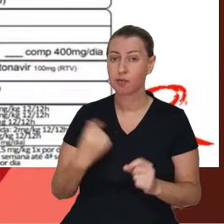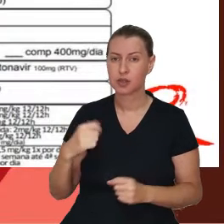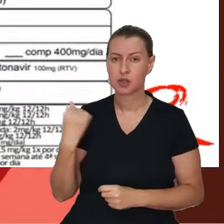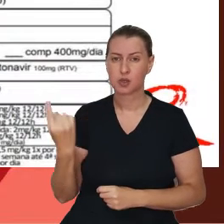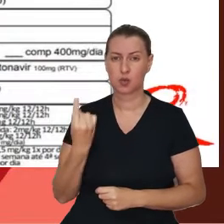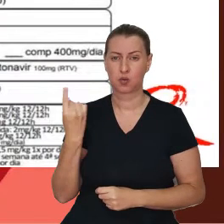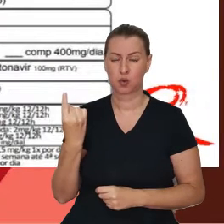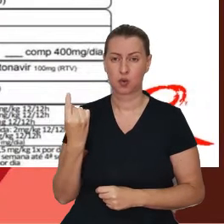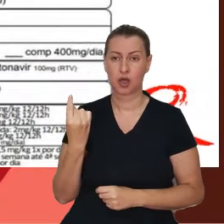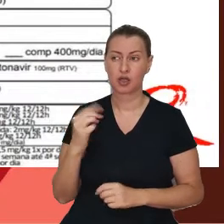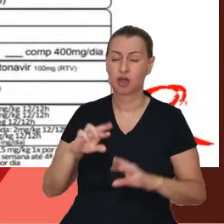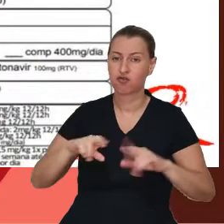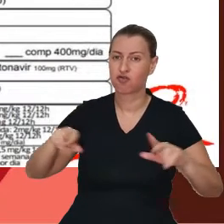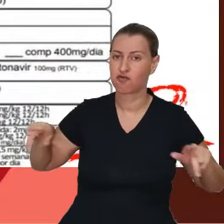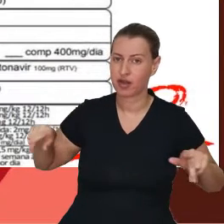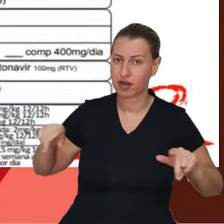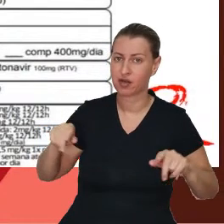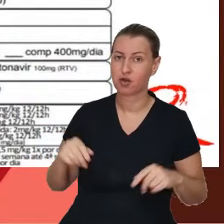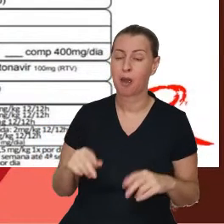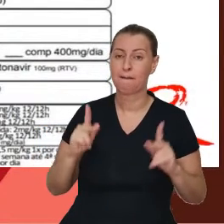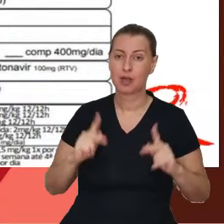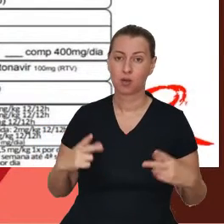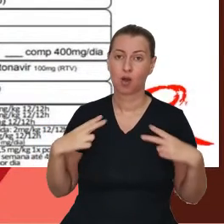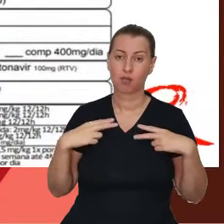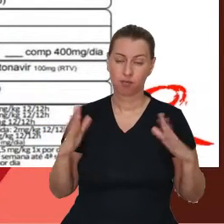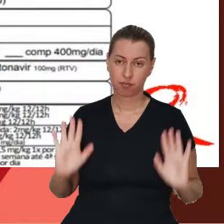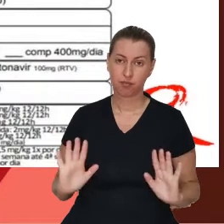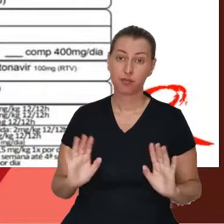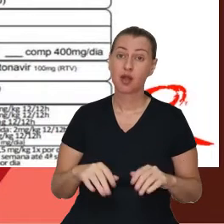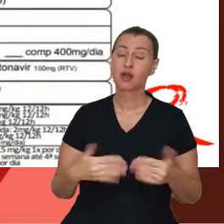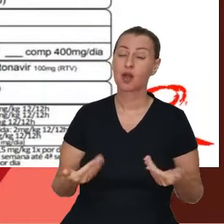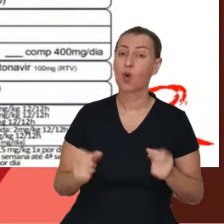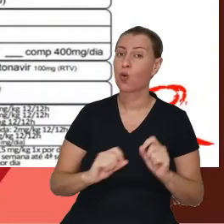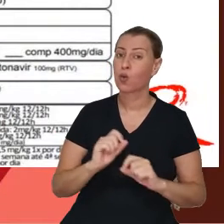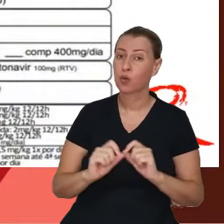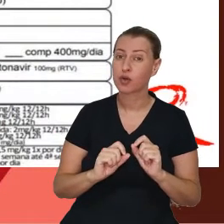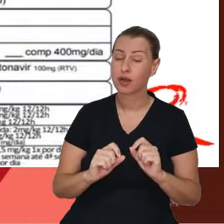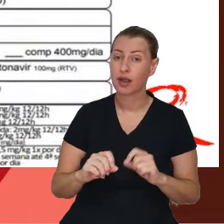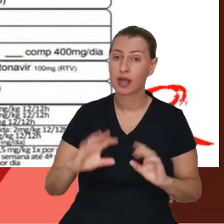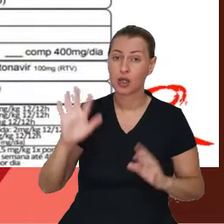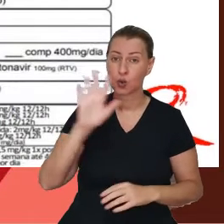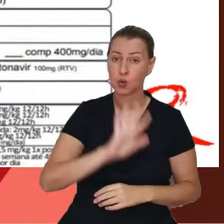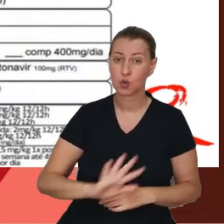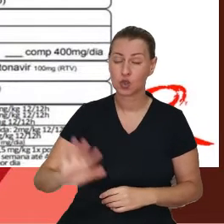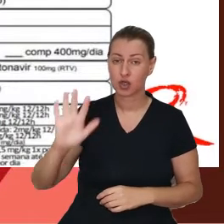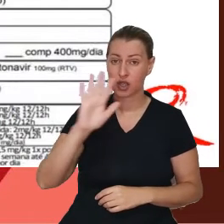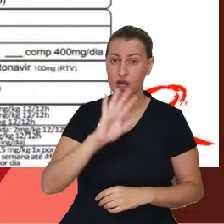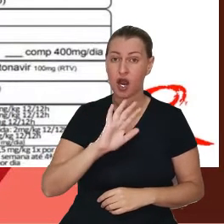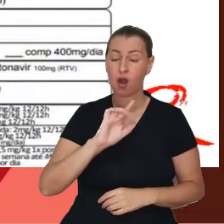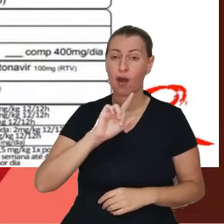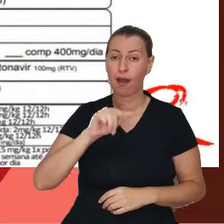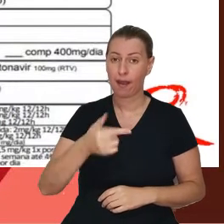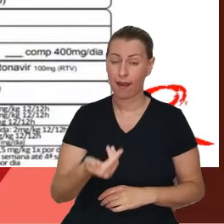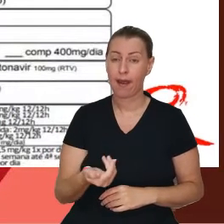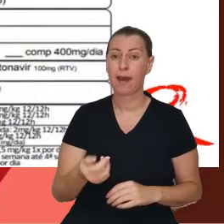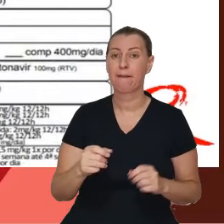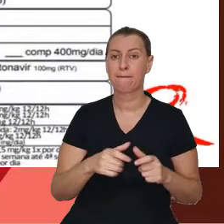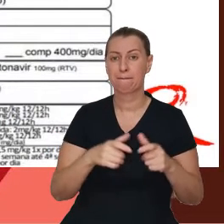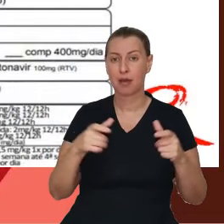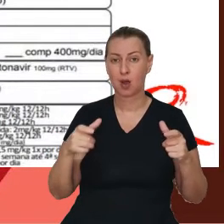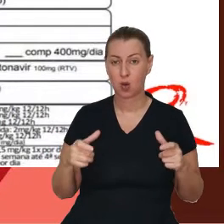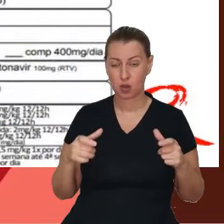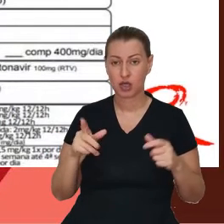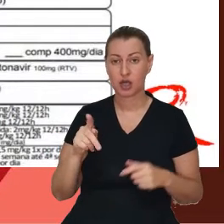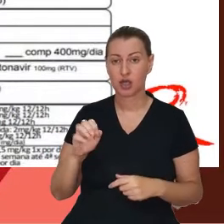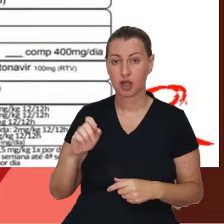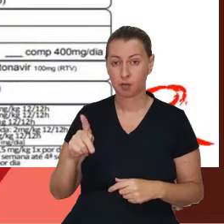individualizado. Mas, num geral, o esquema preferencial mesmo é que é o ofertado, né? A maioria das